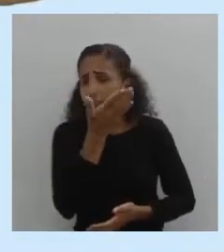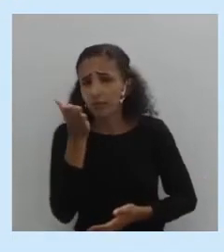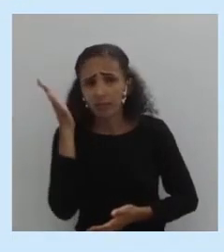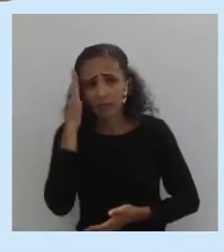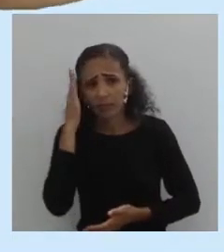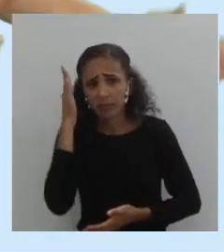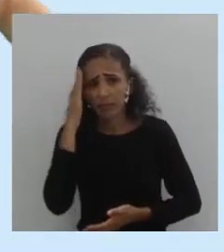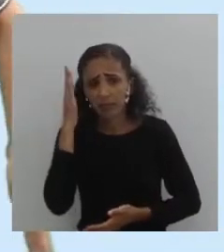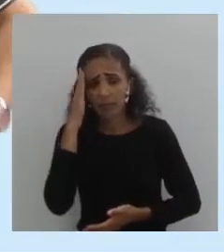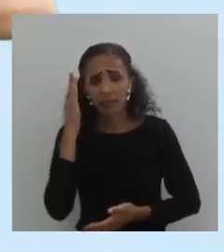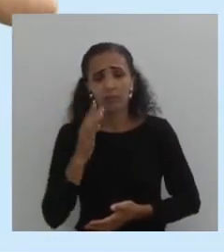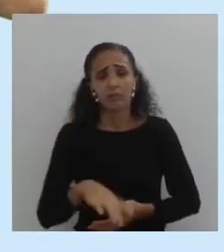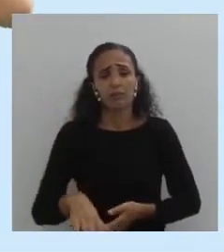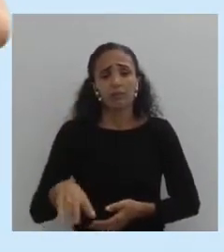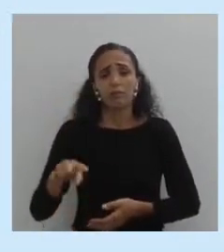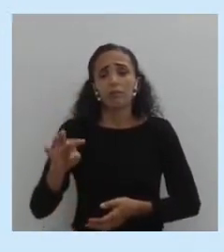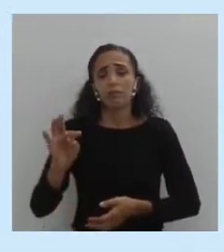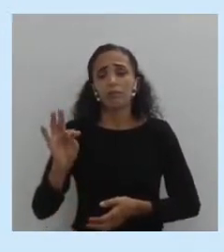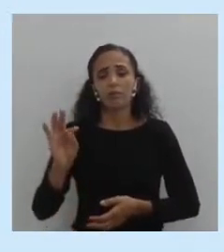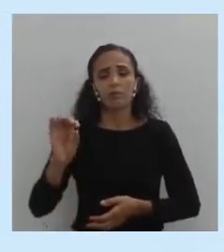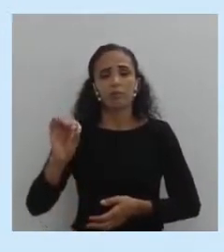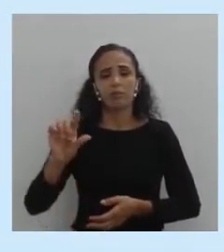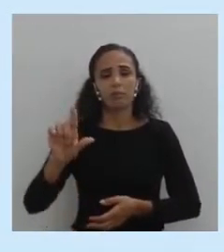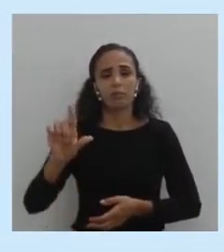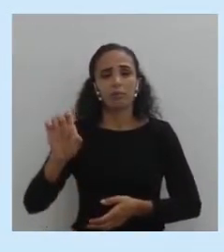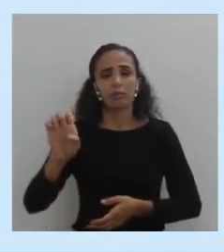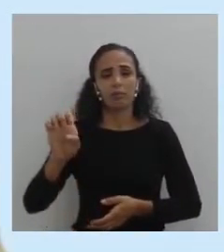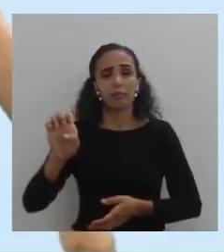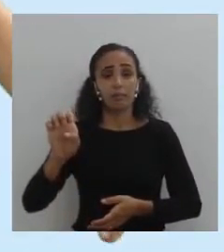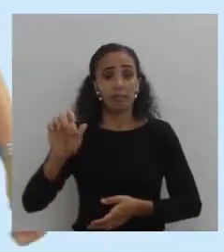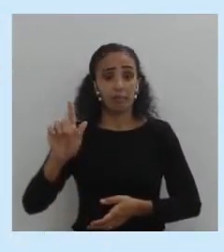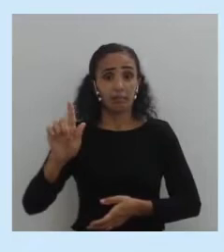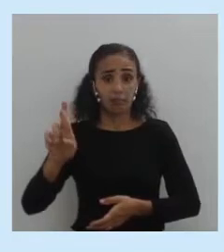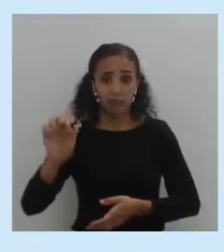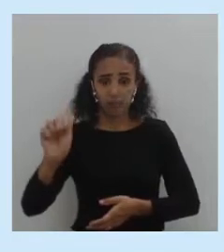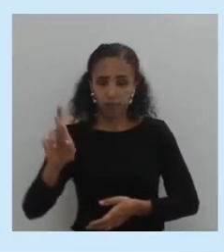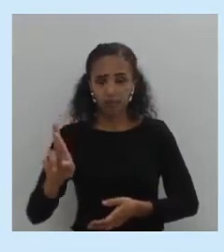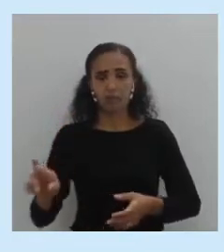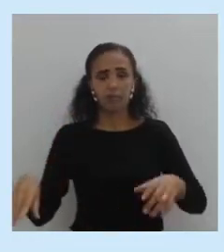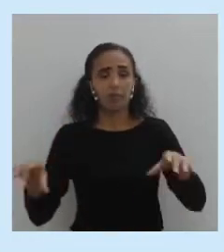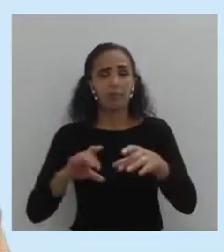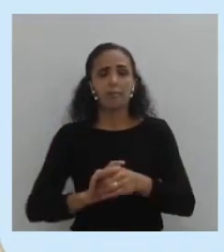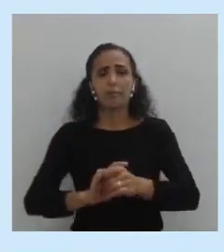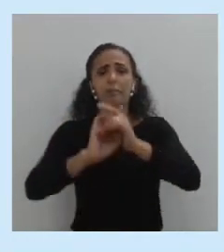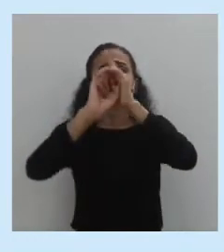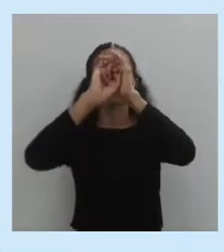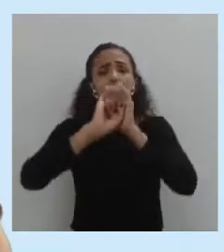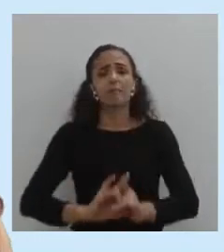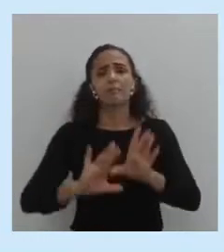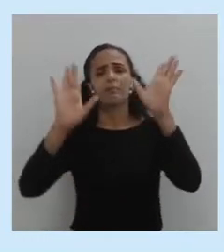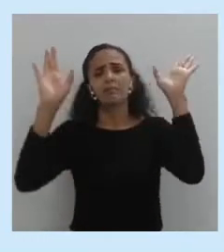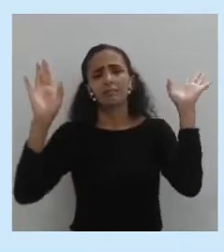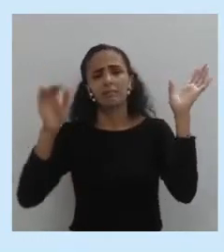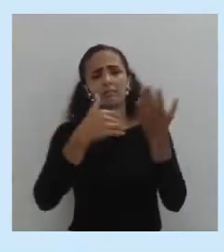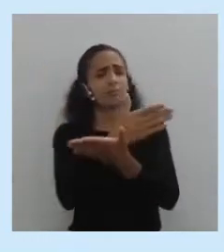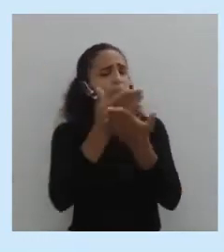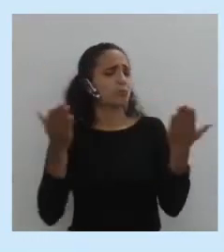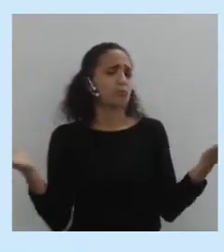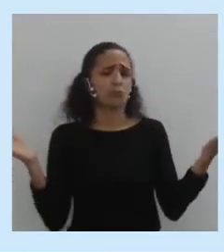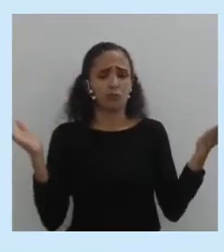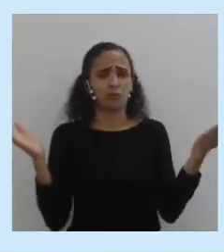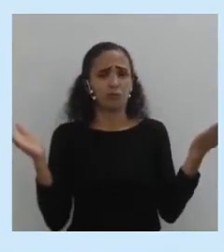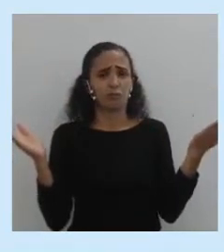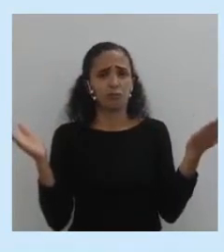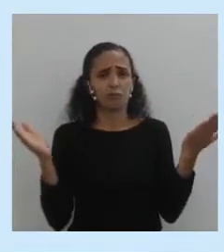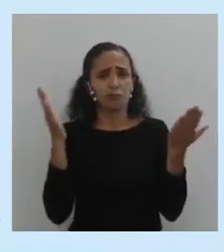questão. Tolerância, respeito, tradição religiosa, liberdade. Então vejam só aqui,